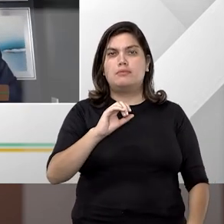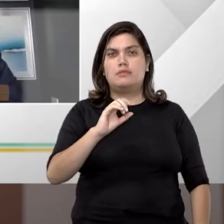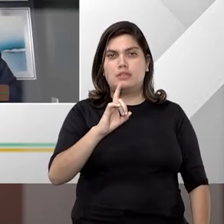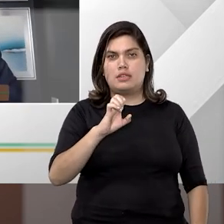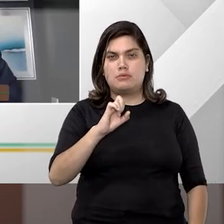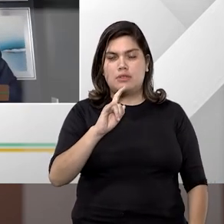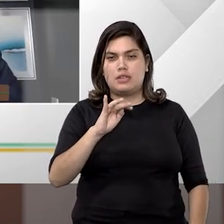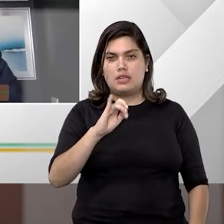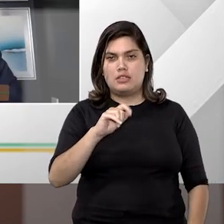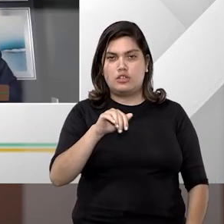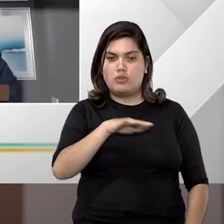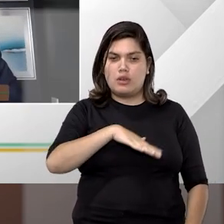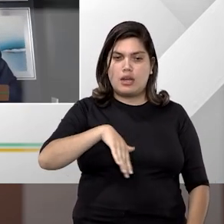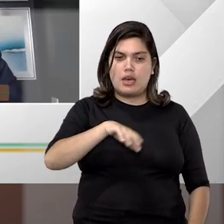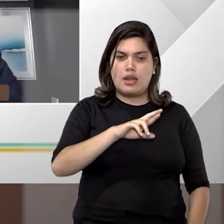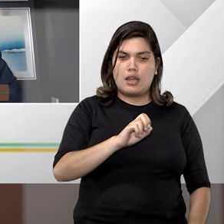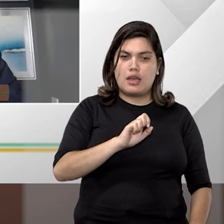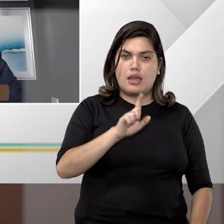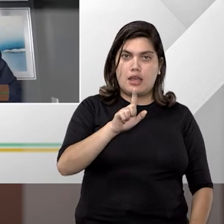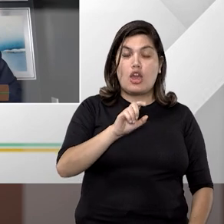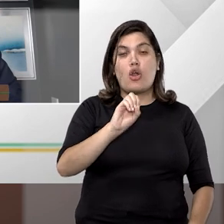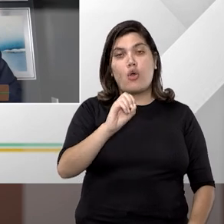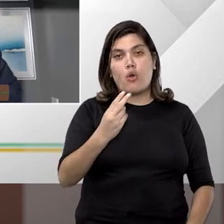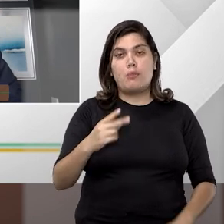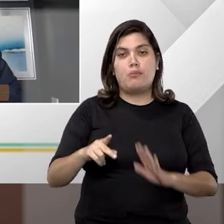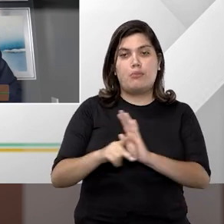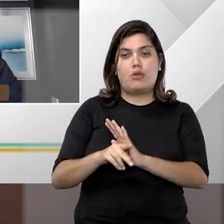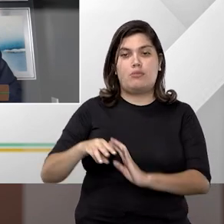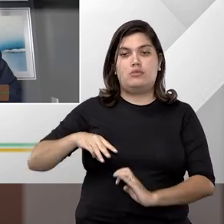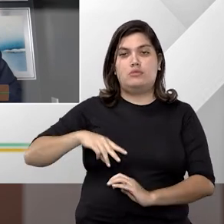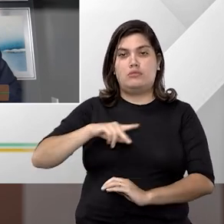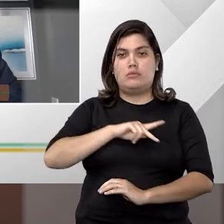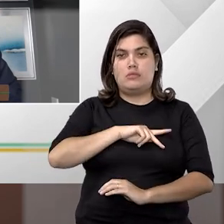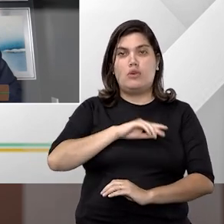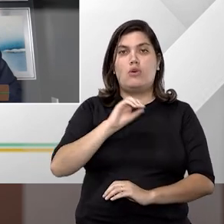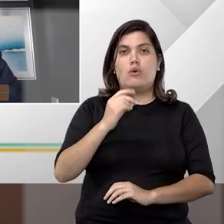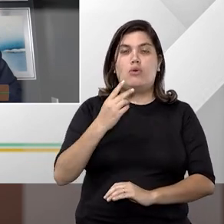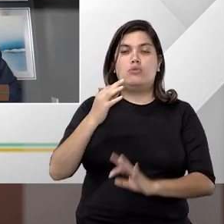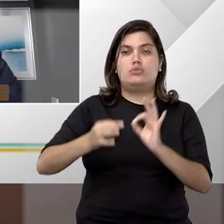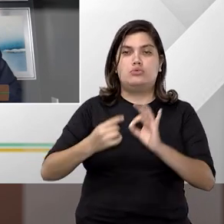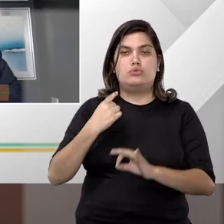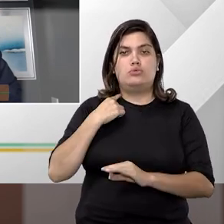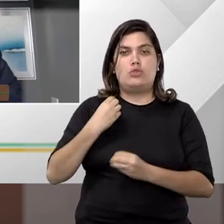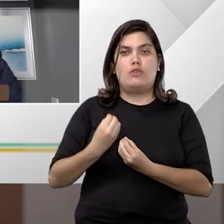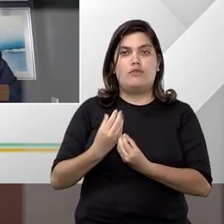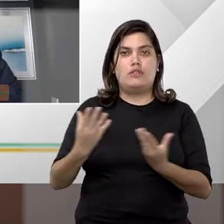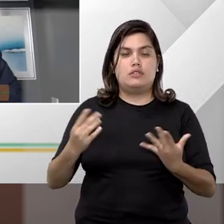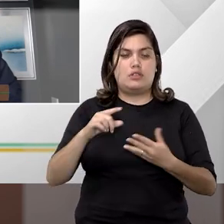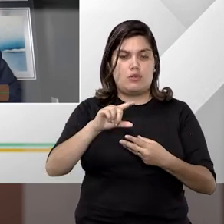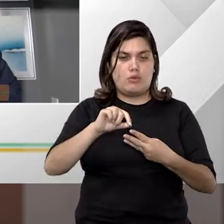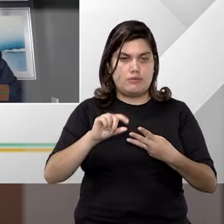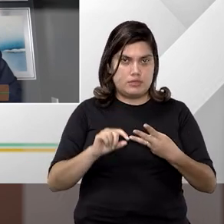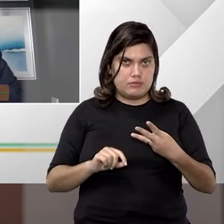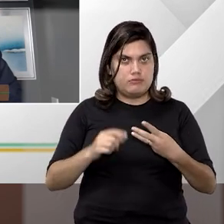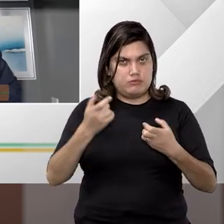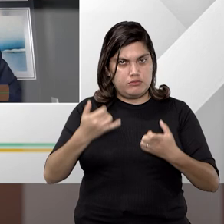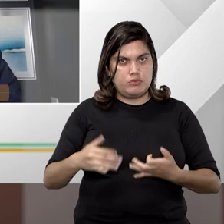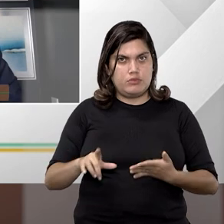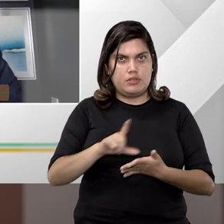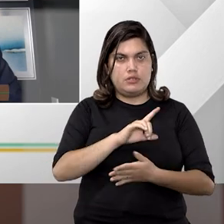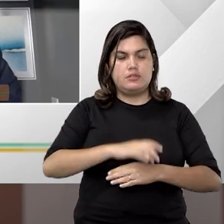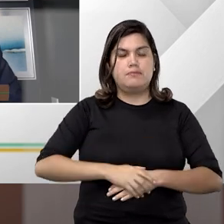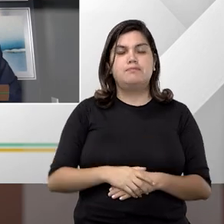eles constituem direitos da parte ré ou é uma faculdade do Ministério Público ou do juiz oferecer essas